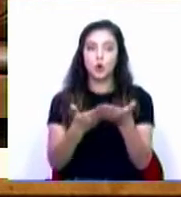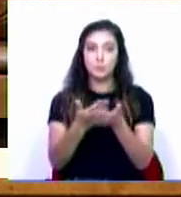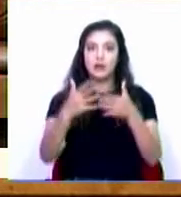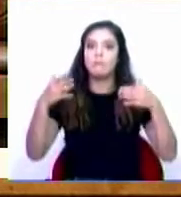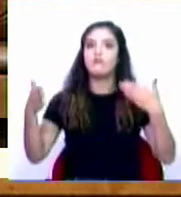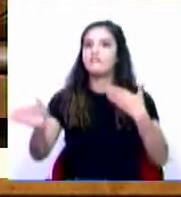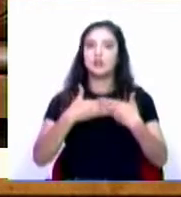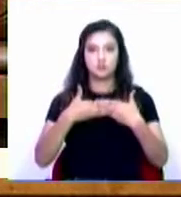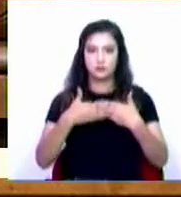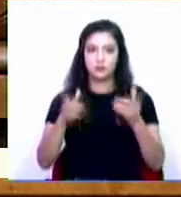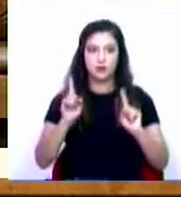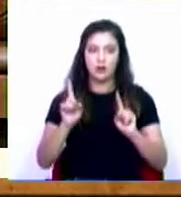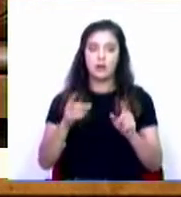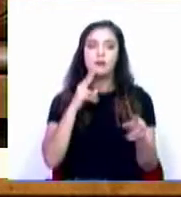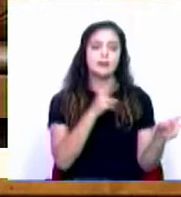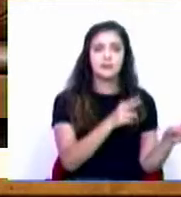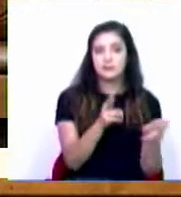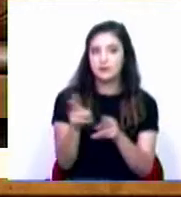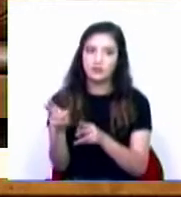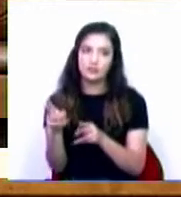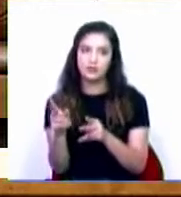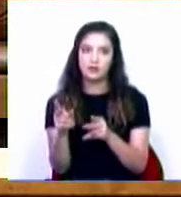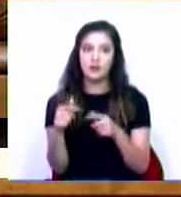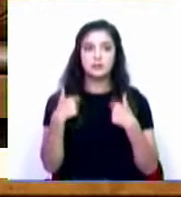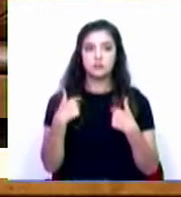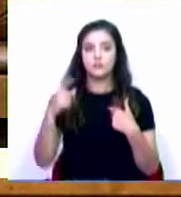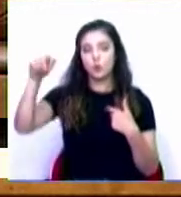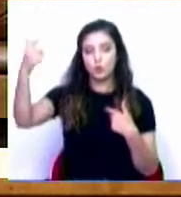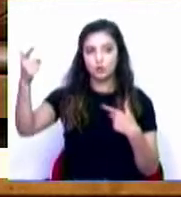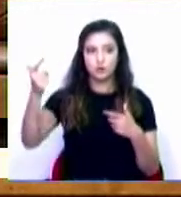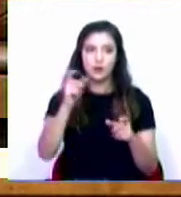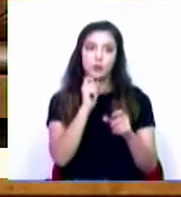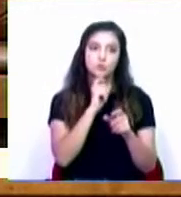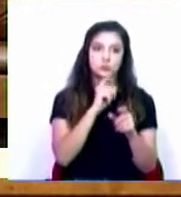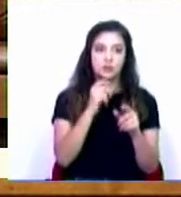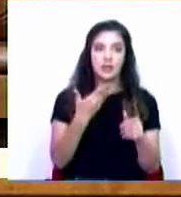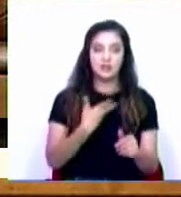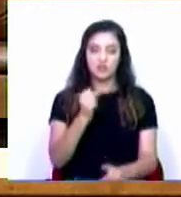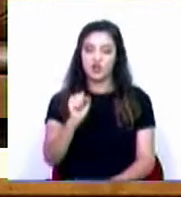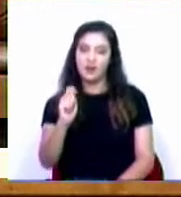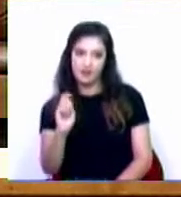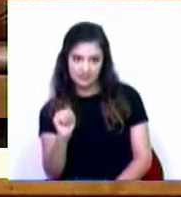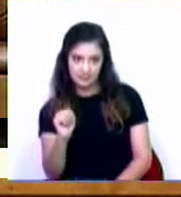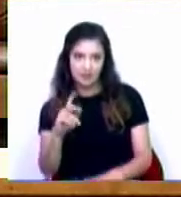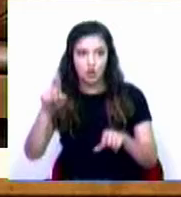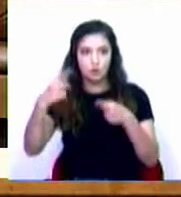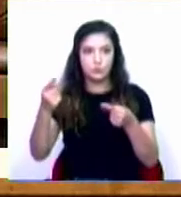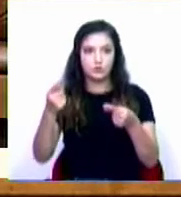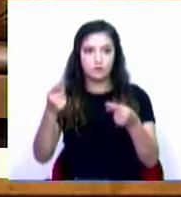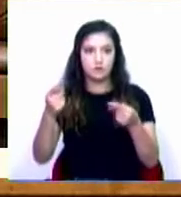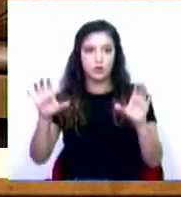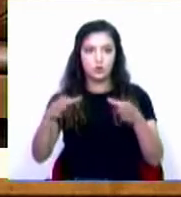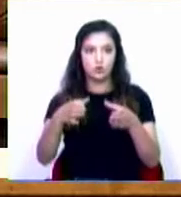aqueles que criticam as iniciativas de outros, mesmo com pareceres positivos da DGS e depois fazem eventos com parecer